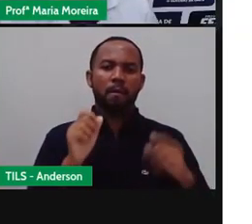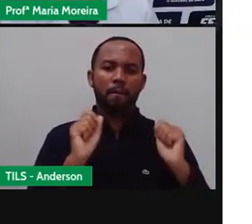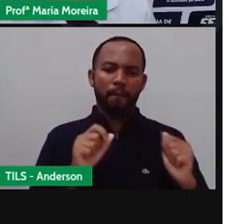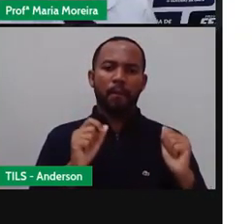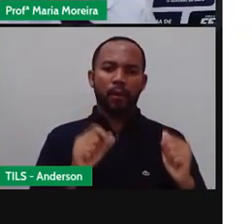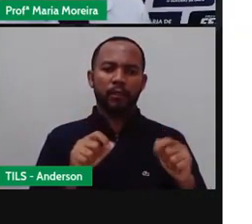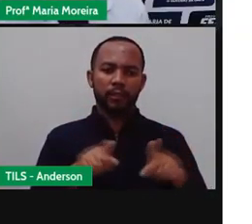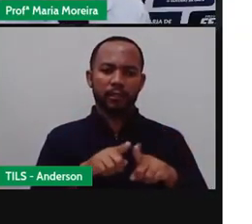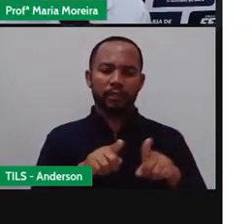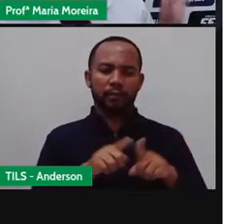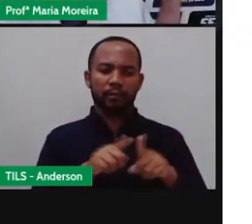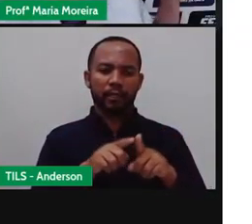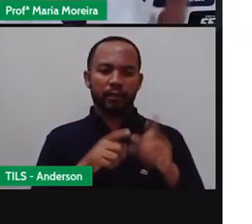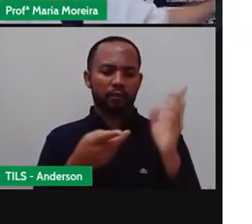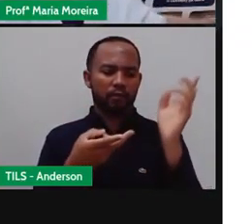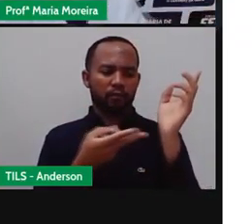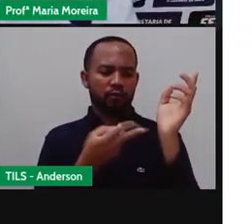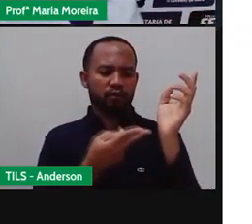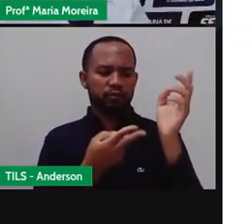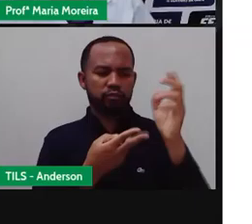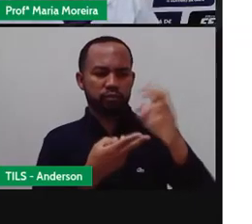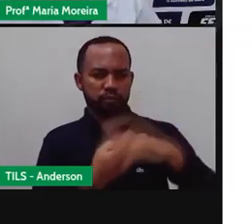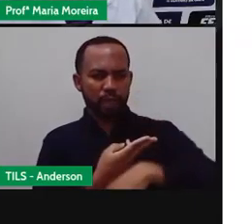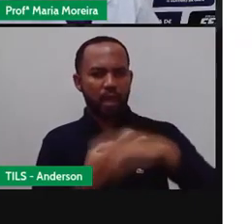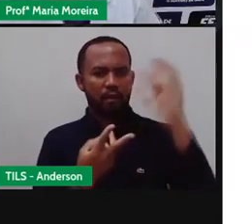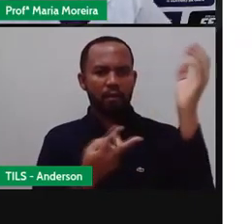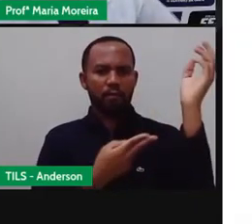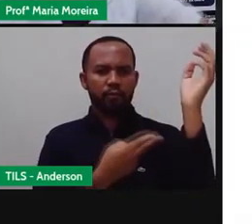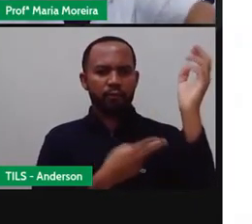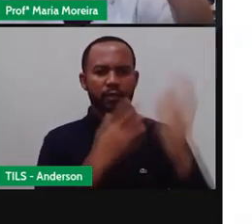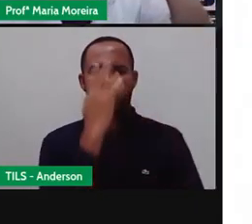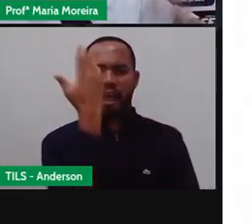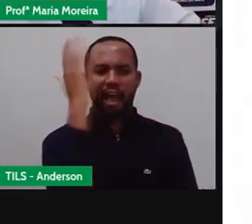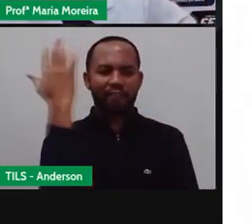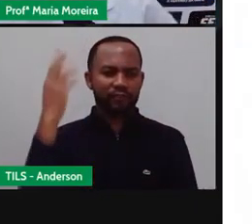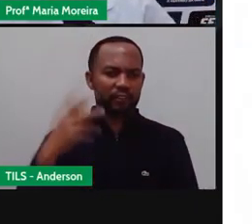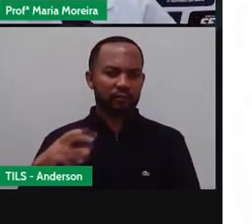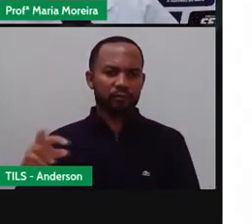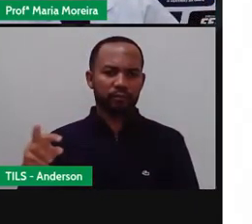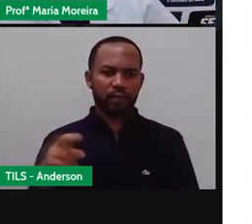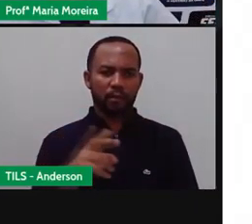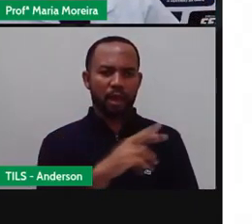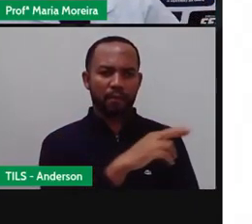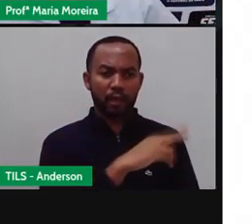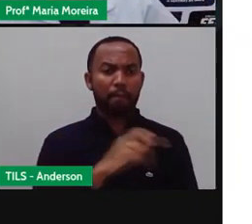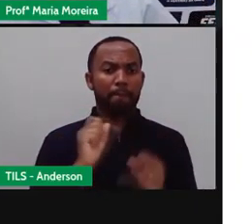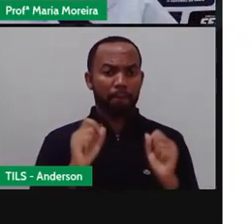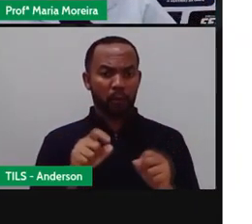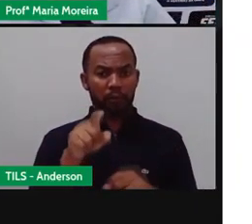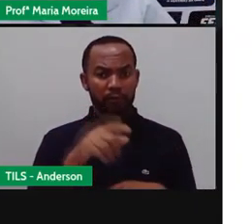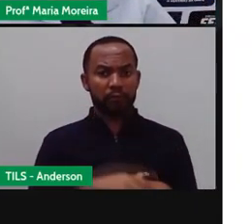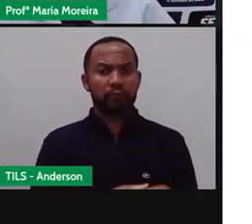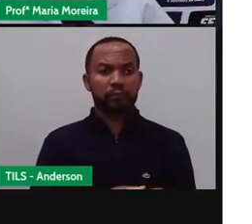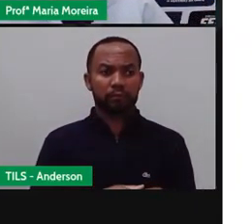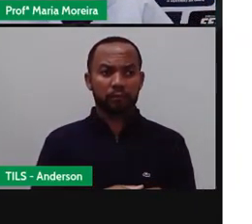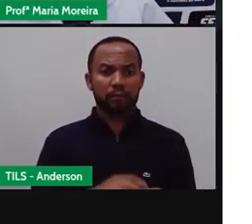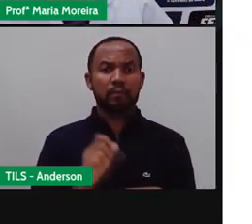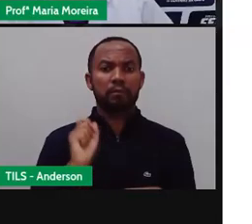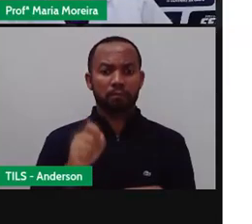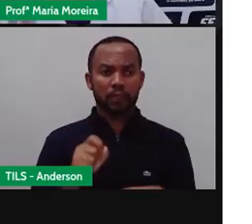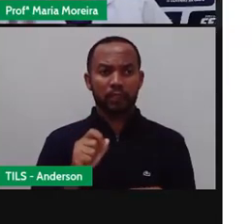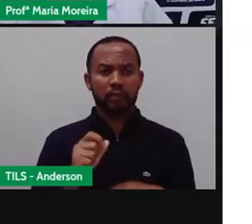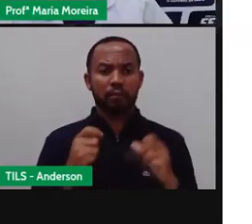matá-la. Então, come uma folha. Tá, beleza, comeu uma folha. Mas e aí, quando ela ataca a planta ao ponto até de matá-la, né?